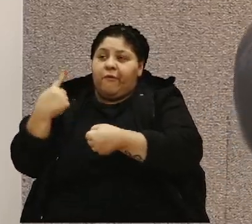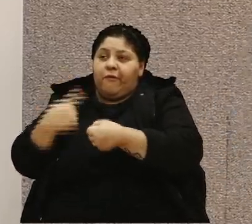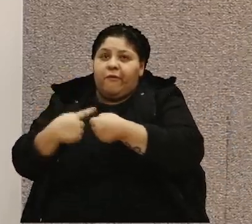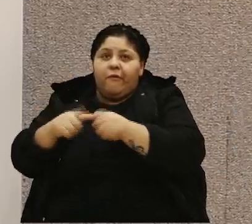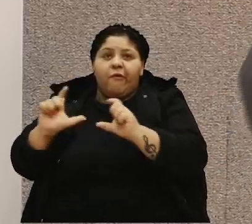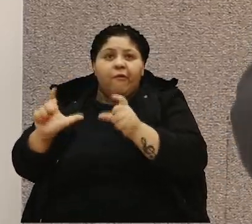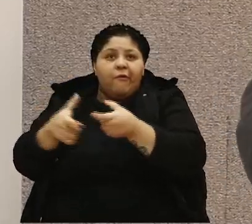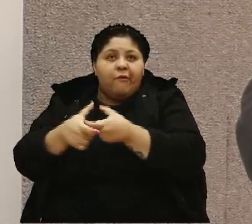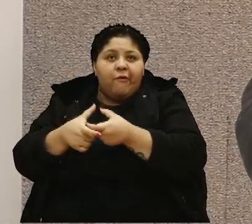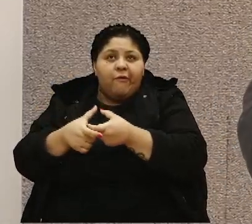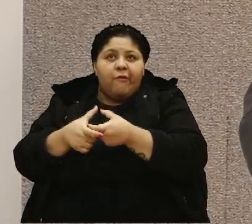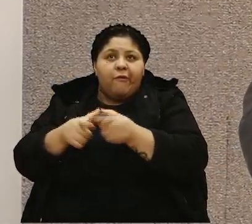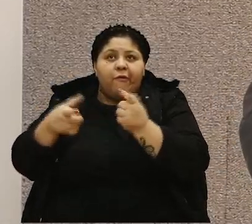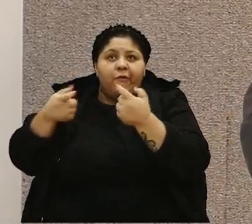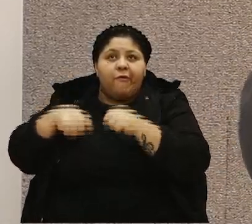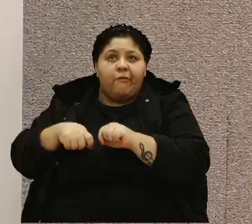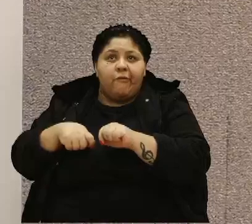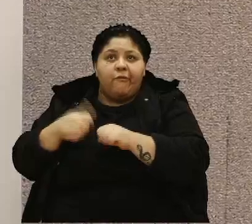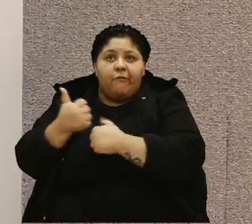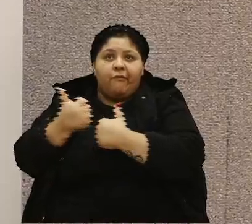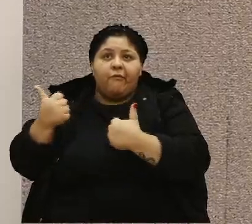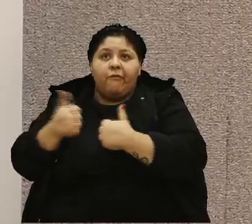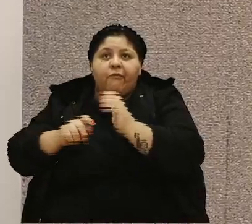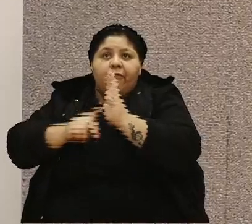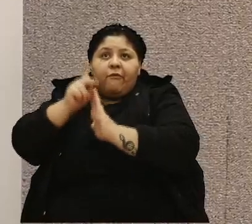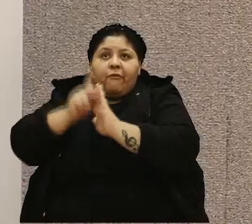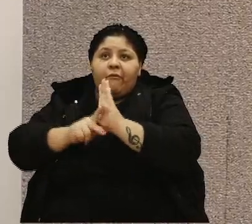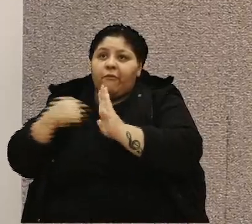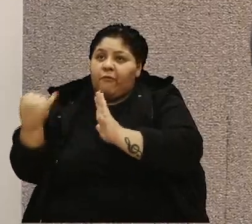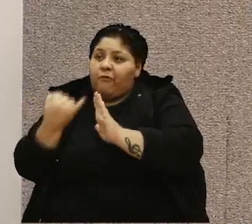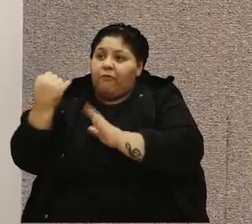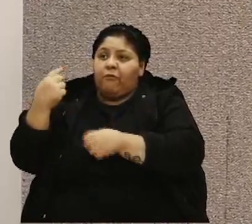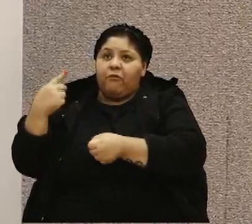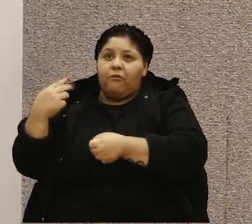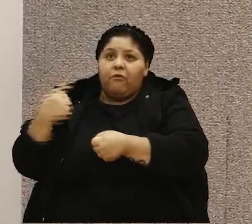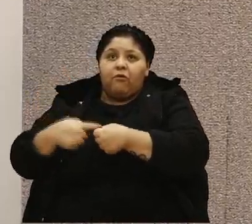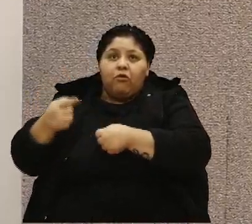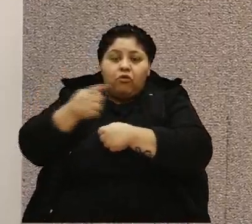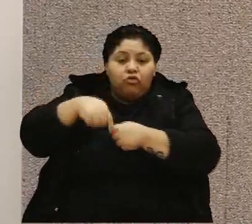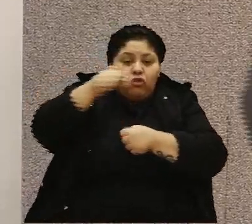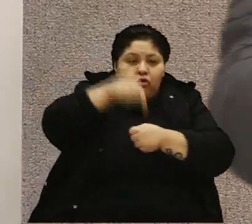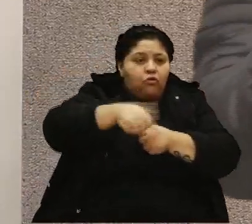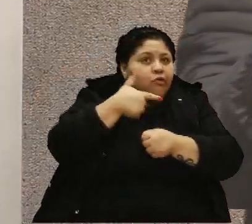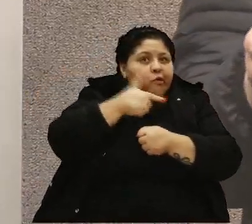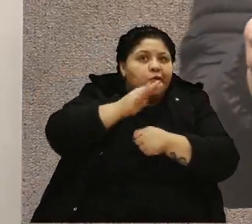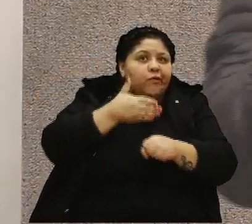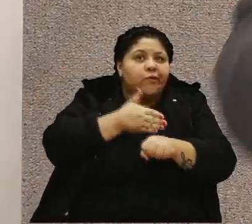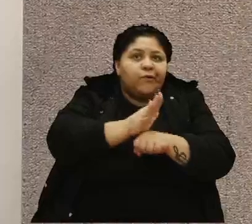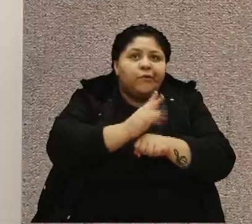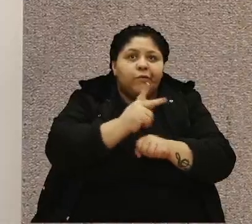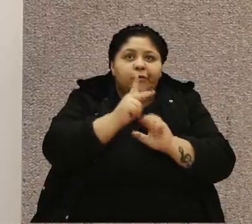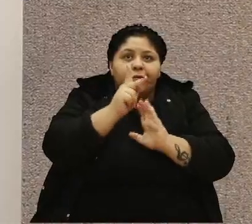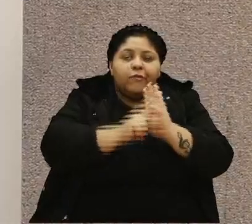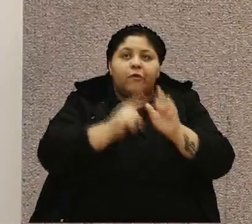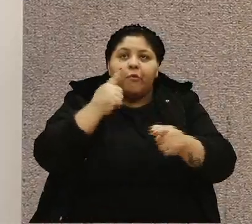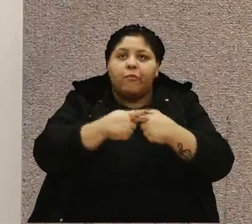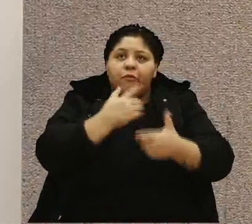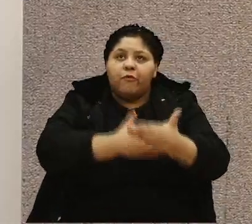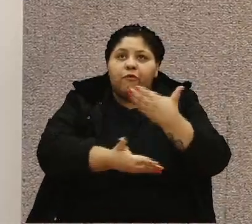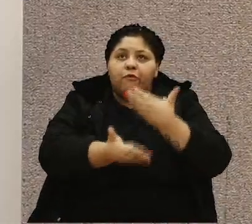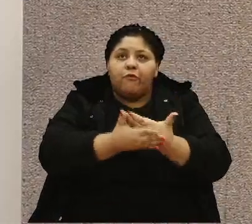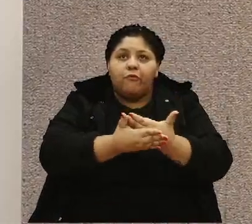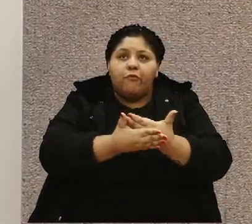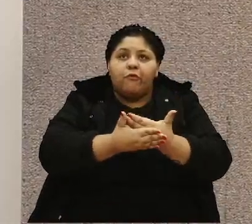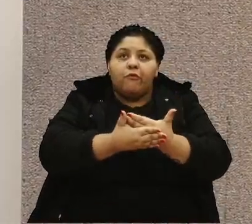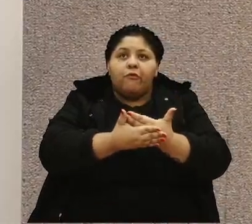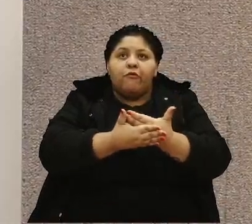com menor capacidade de assessores, projetos de grande relevância no município. E nós aqui não conseguimos aprovar os mesmos projetos porque tudo é vício de